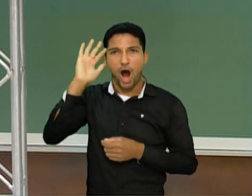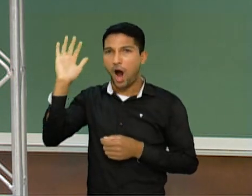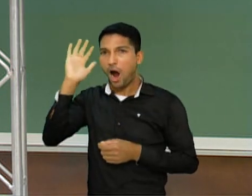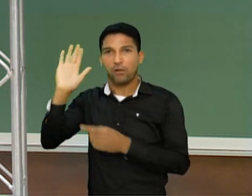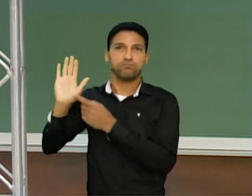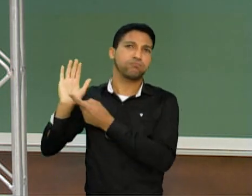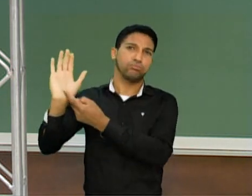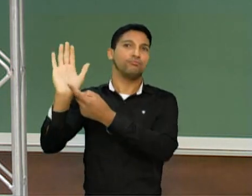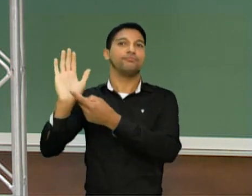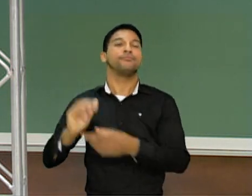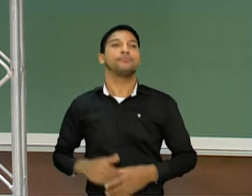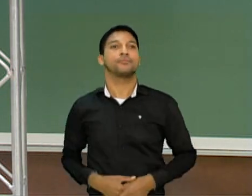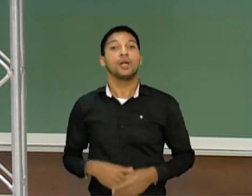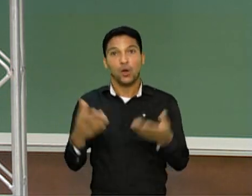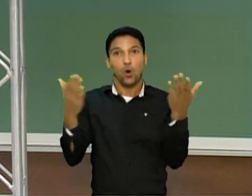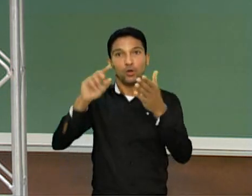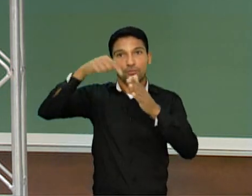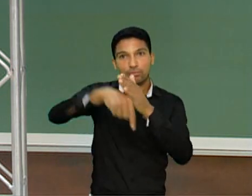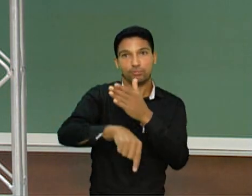nós vamos